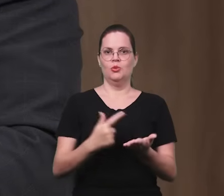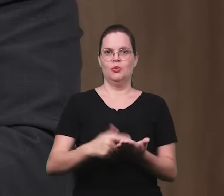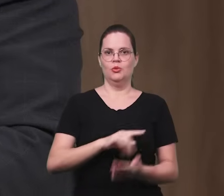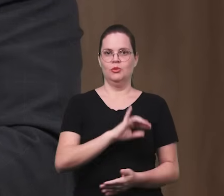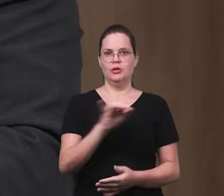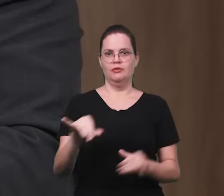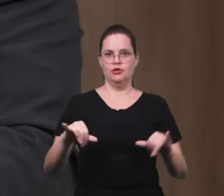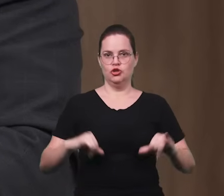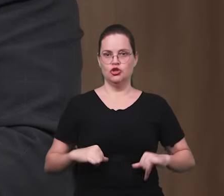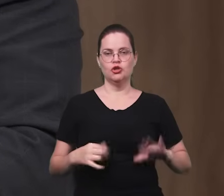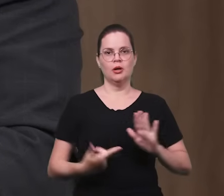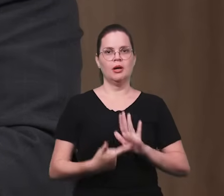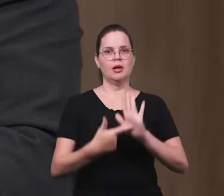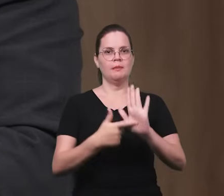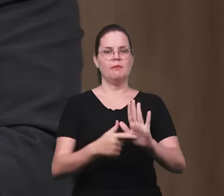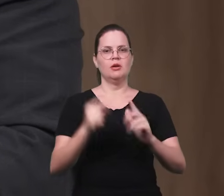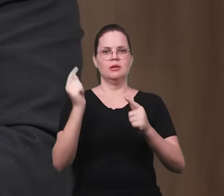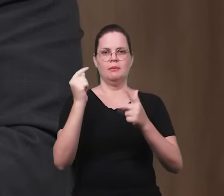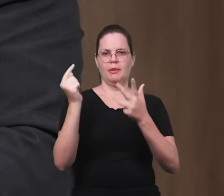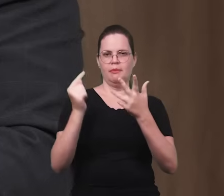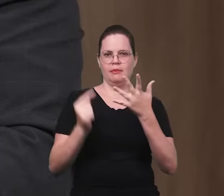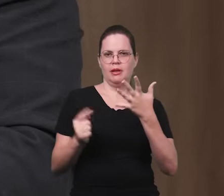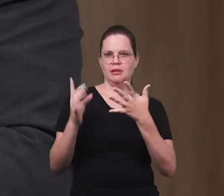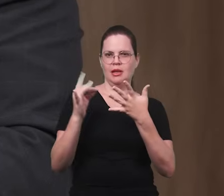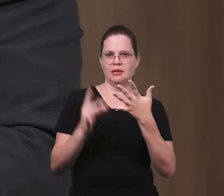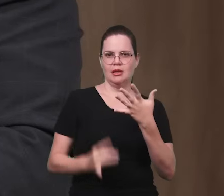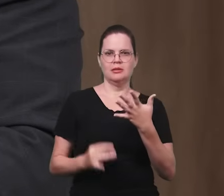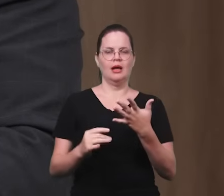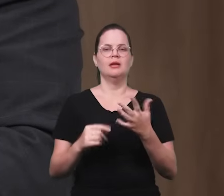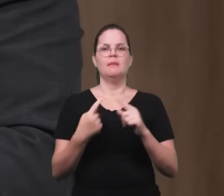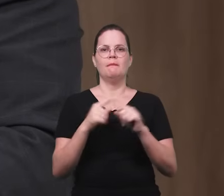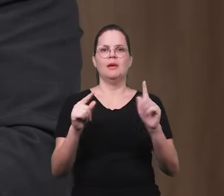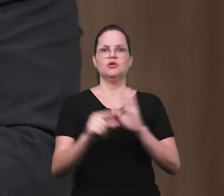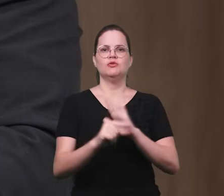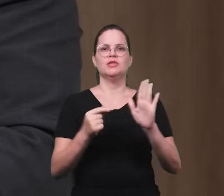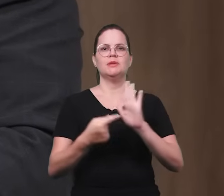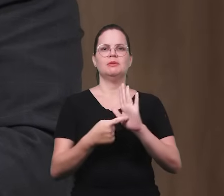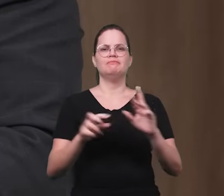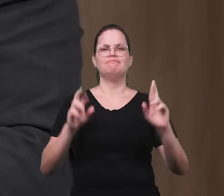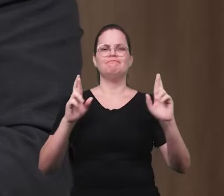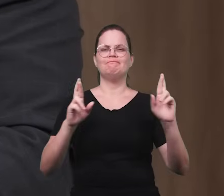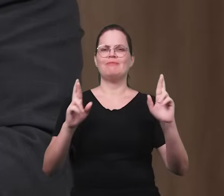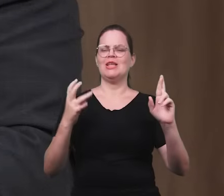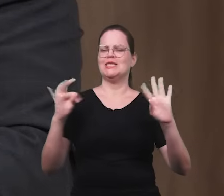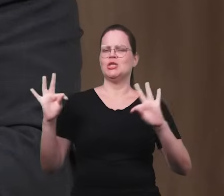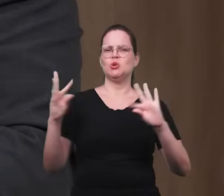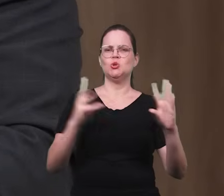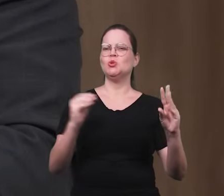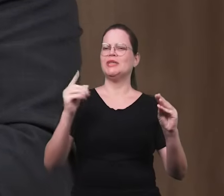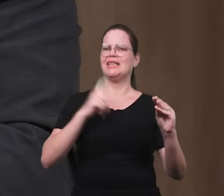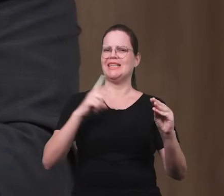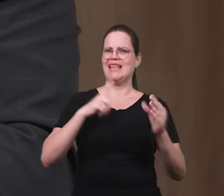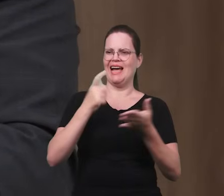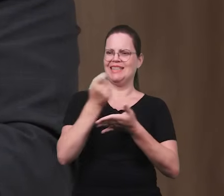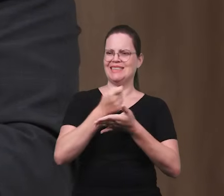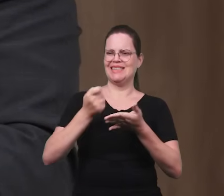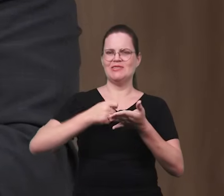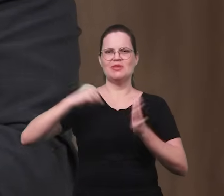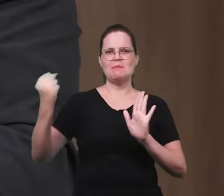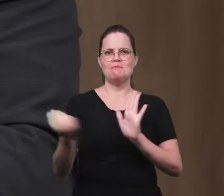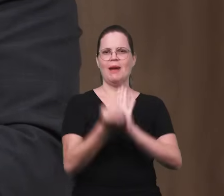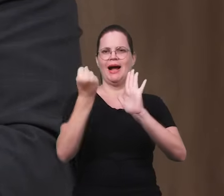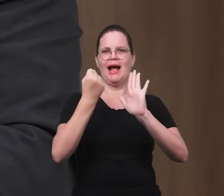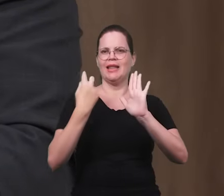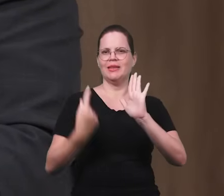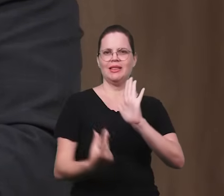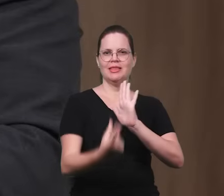que nos mostra muitos aspectos, mas há um versículo que diz assim, olha, quem me dera se as minhas palavras fossem escritas, fossem gravadas para sempre na